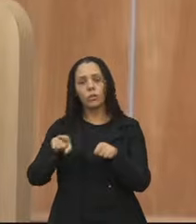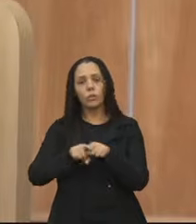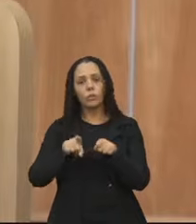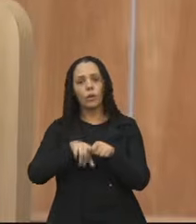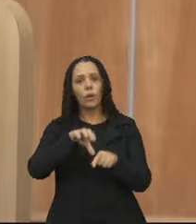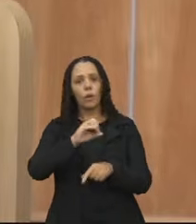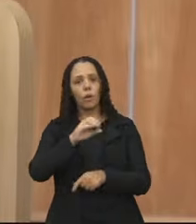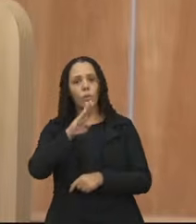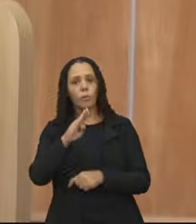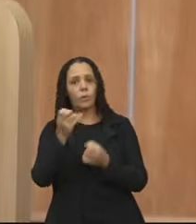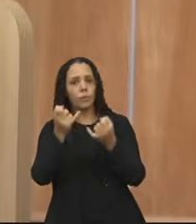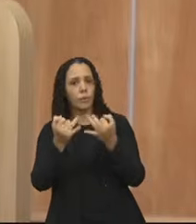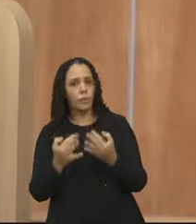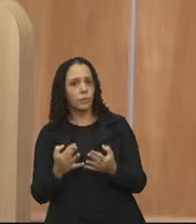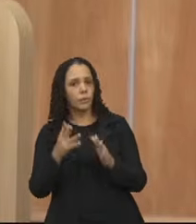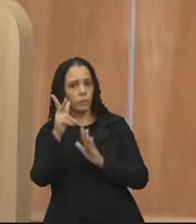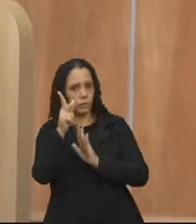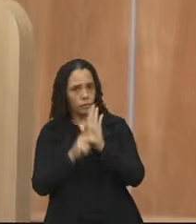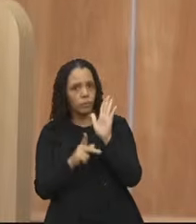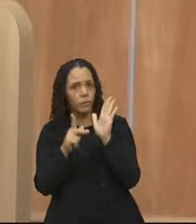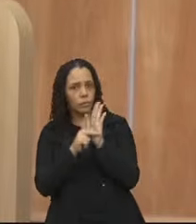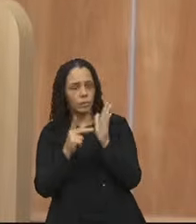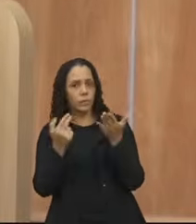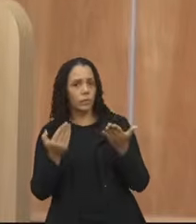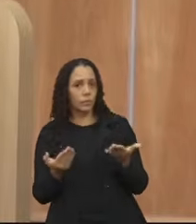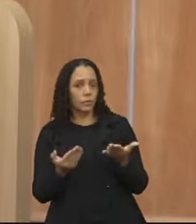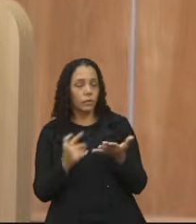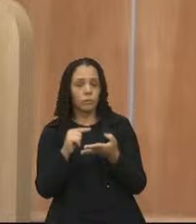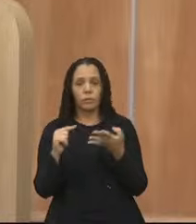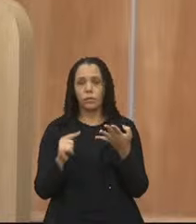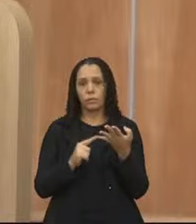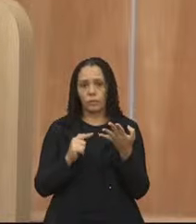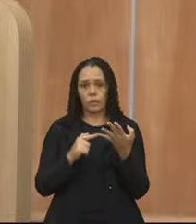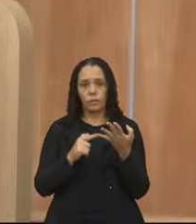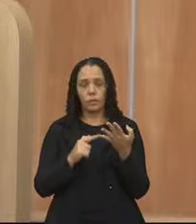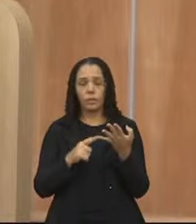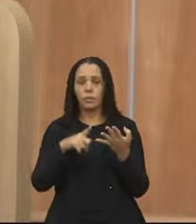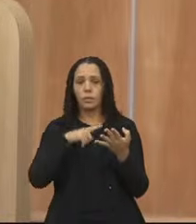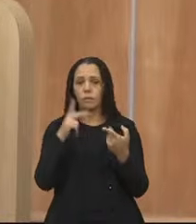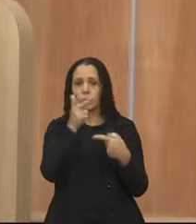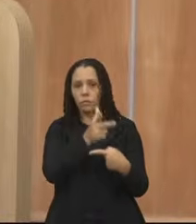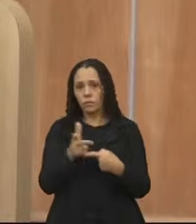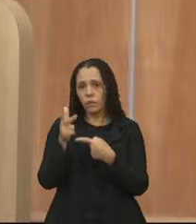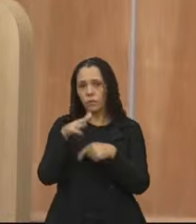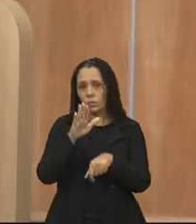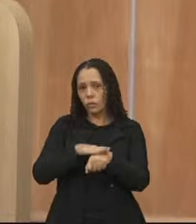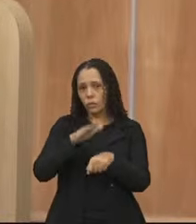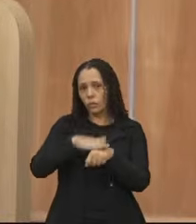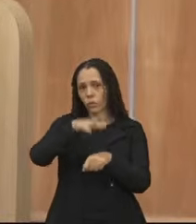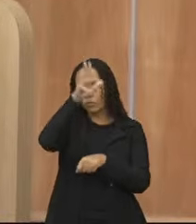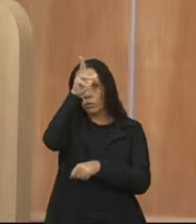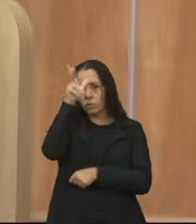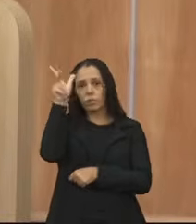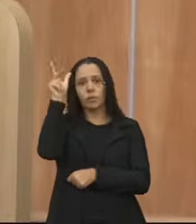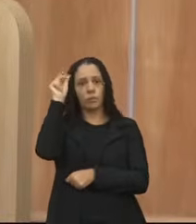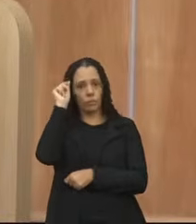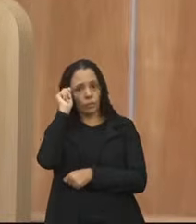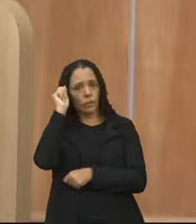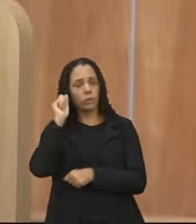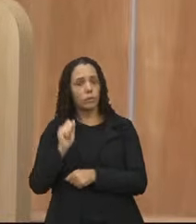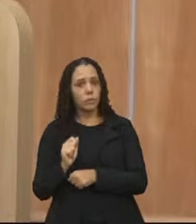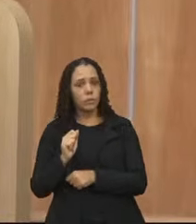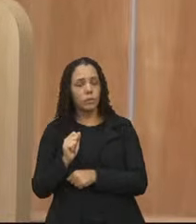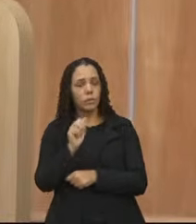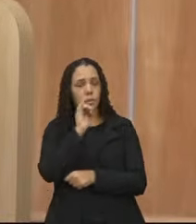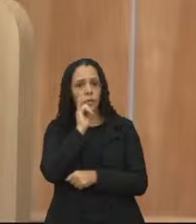para explicar o projeto, para discutir o projeto. E para finalizar, né, Luiz Flávio, teve esse vídeo do prefeito, que o prefeito